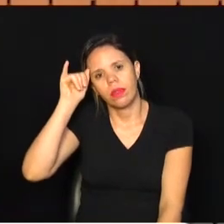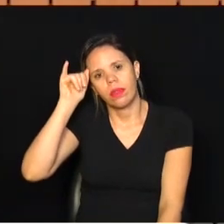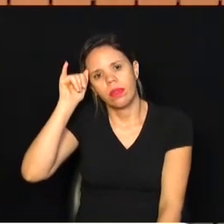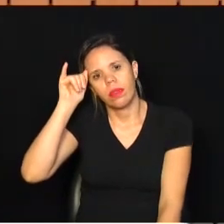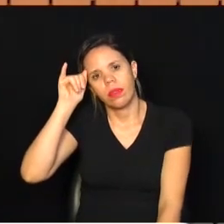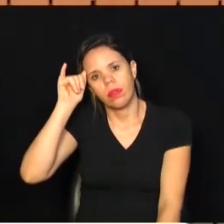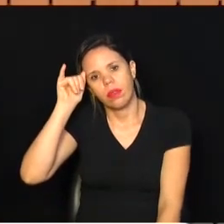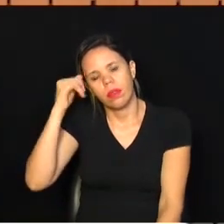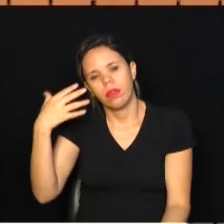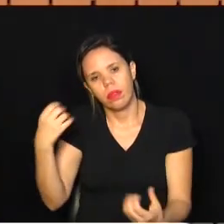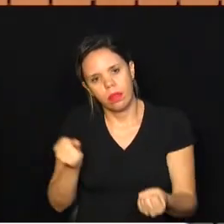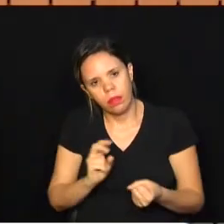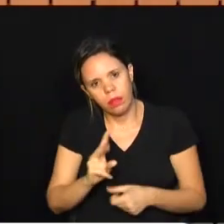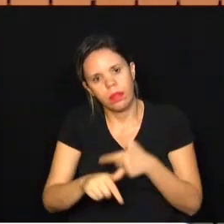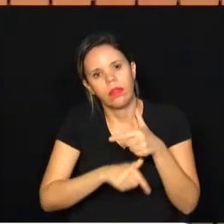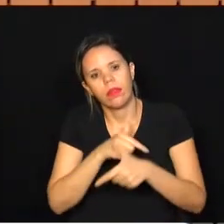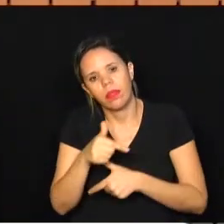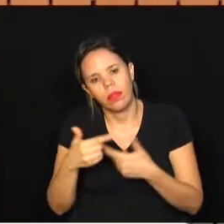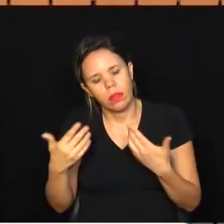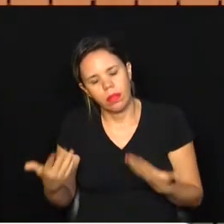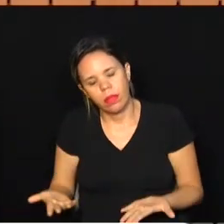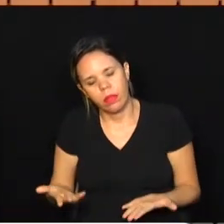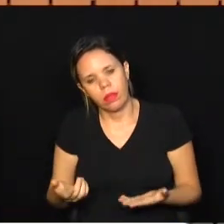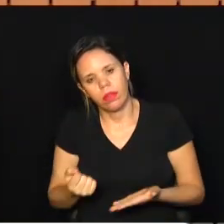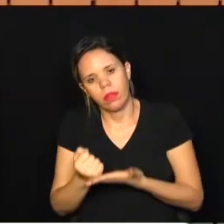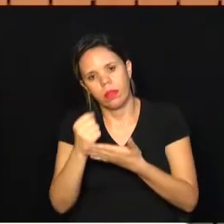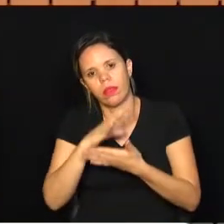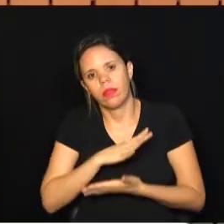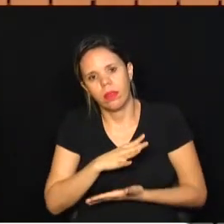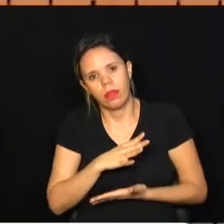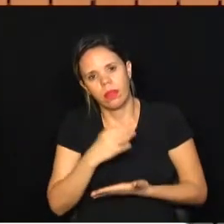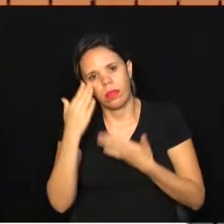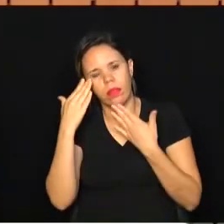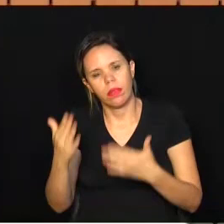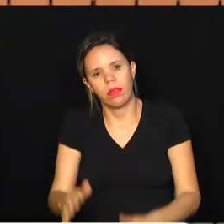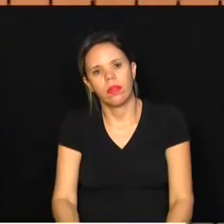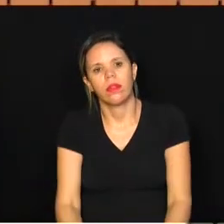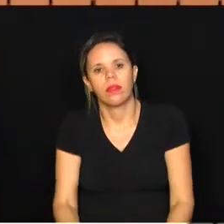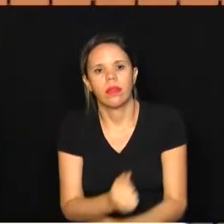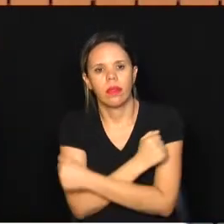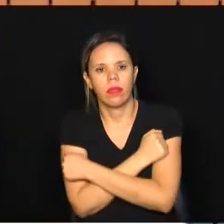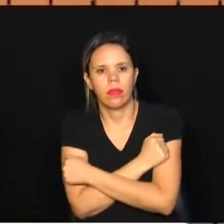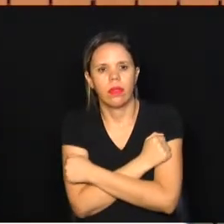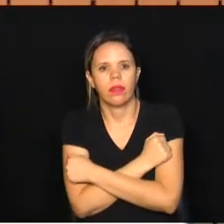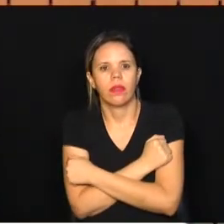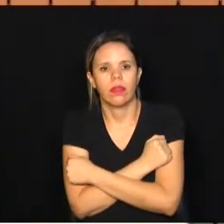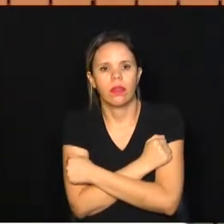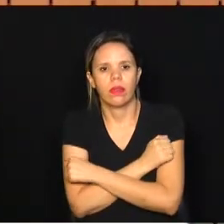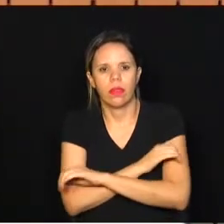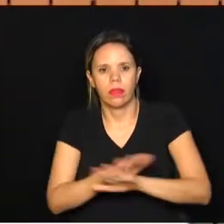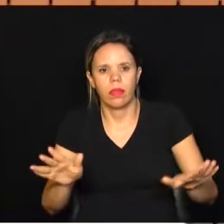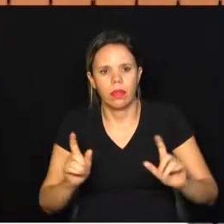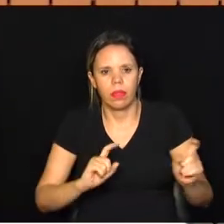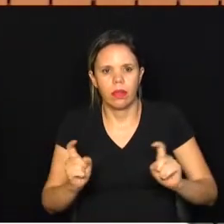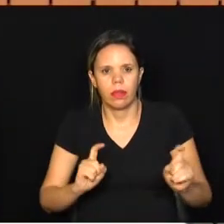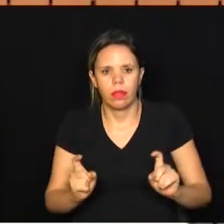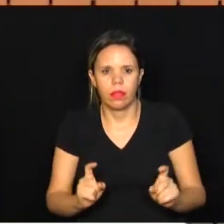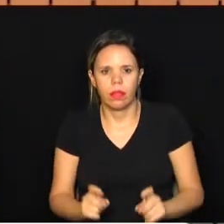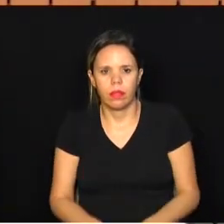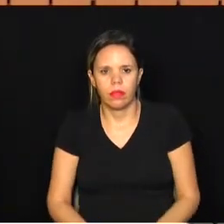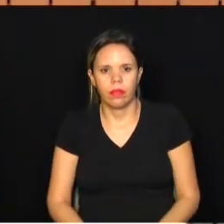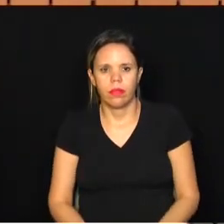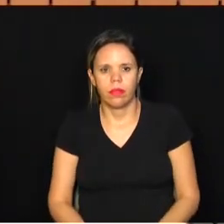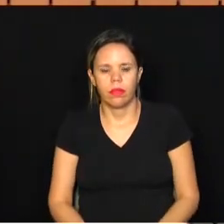e vamos continuar trabalhando para o bem da nossa cidade. Obrigado. Um abraço e encerramos aqui a nossa